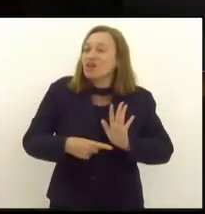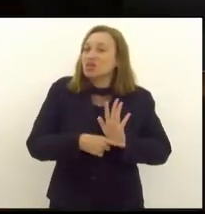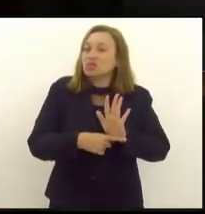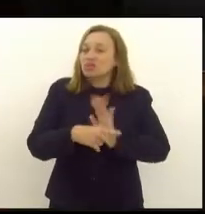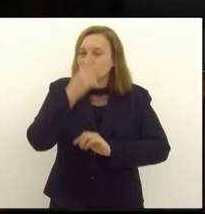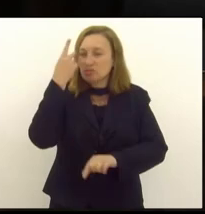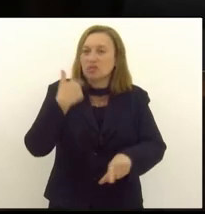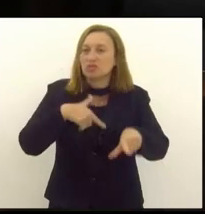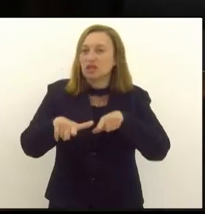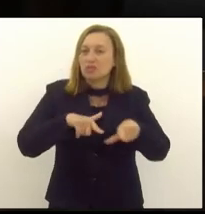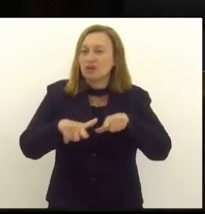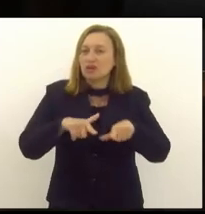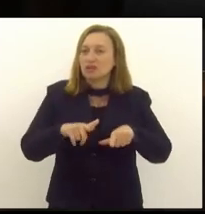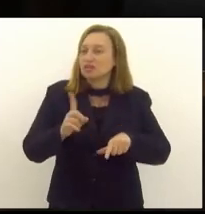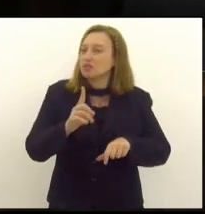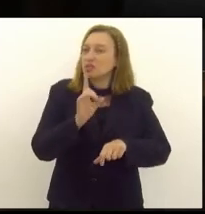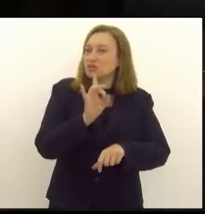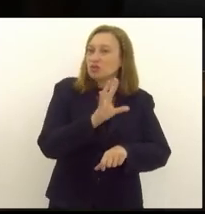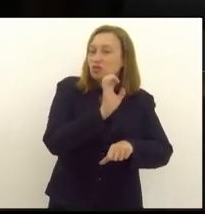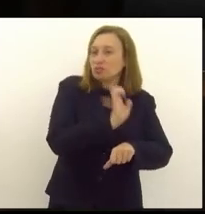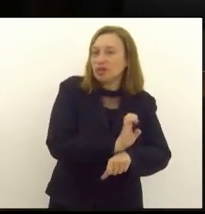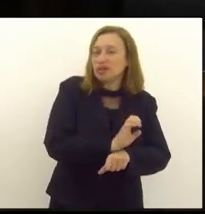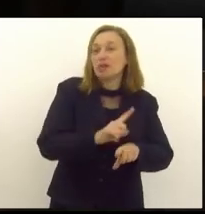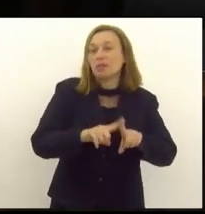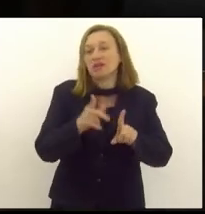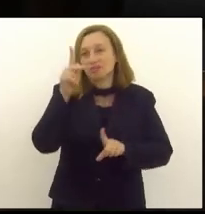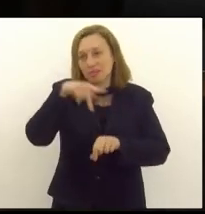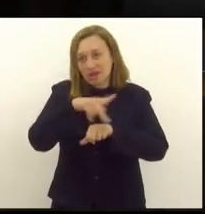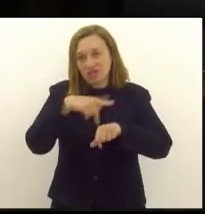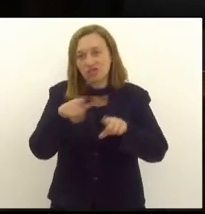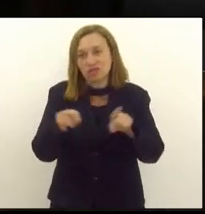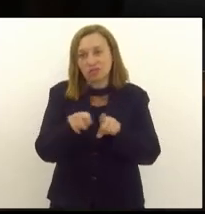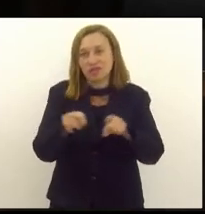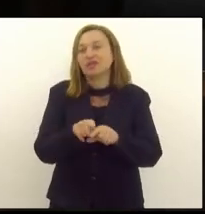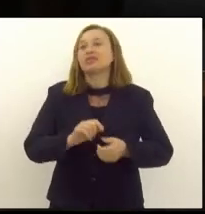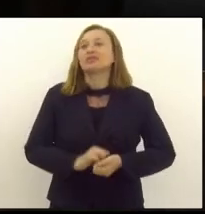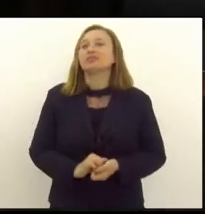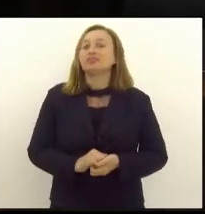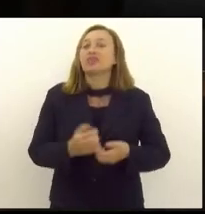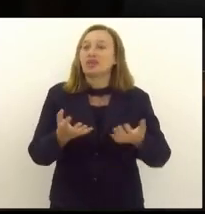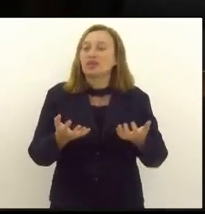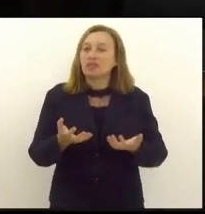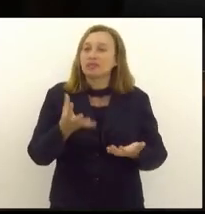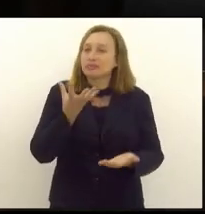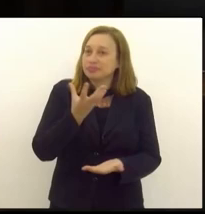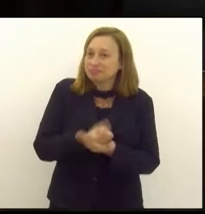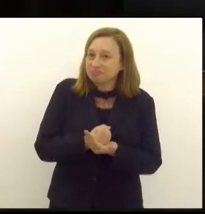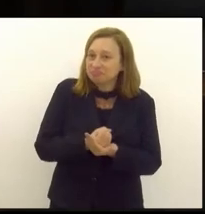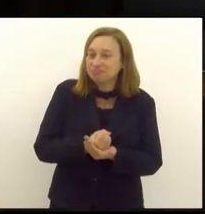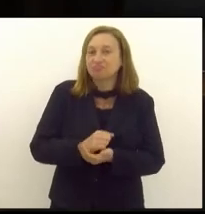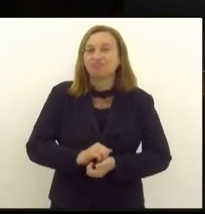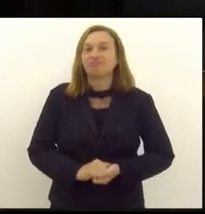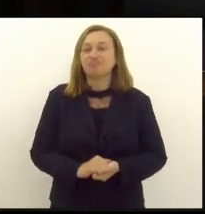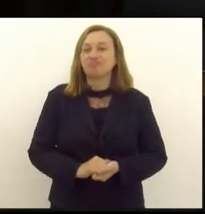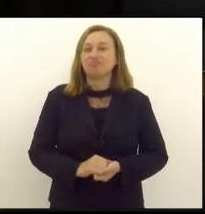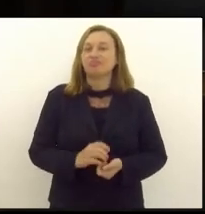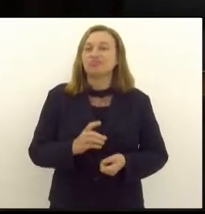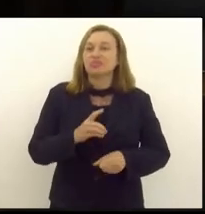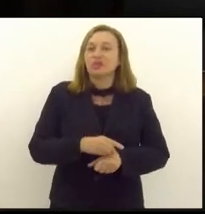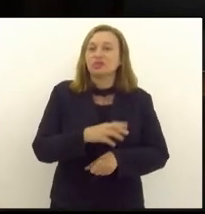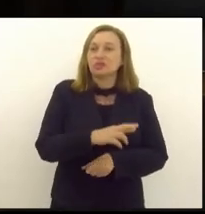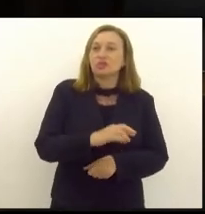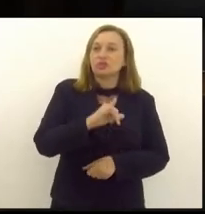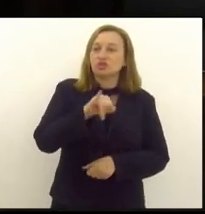do nosso, não só do nosso Estado, mas do nosso país também. Eu quero registrar que o doutor João